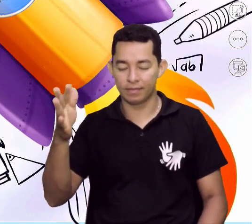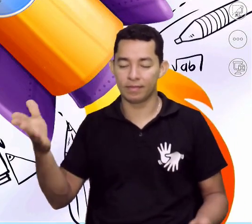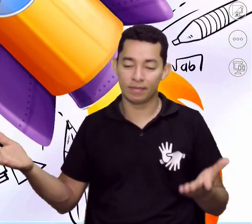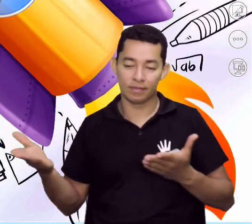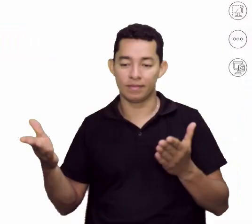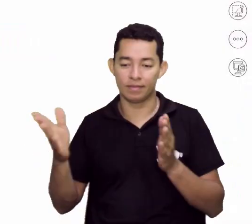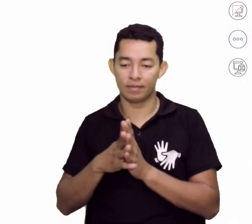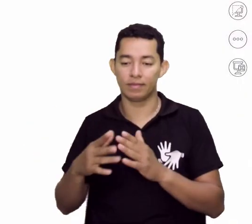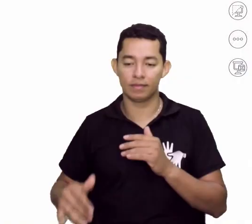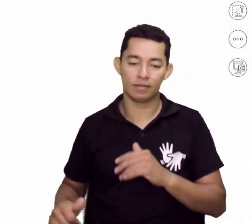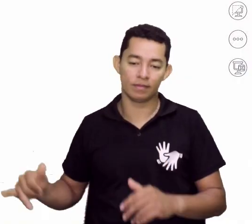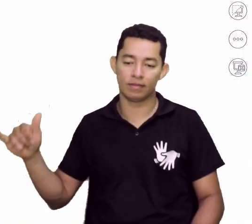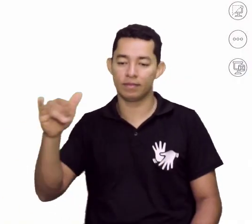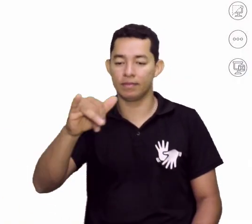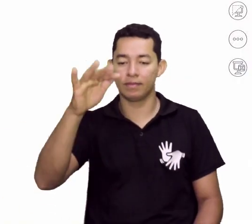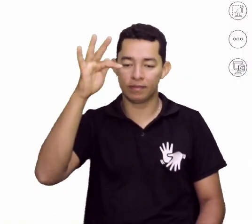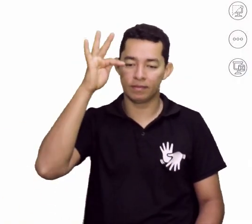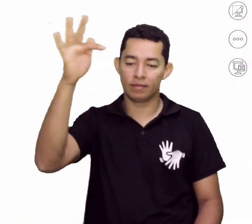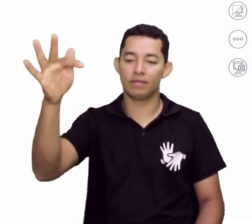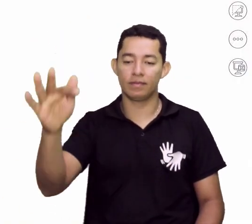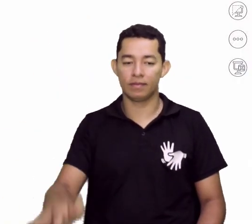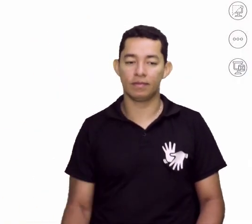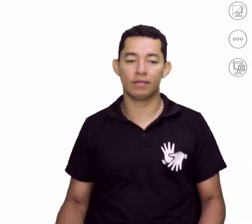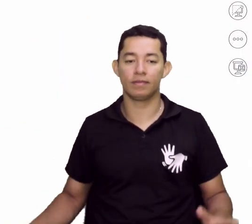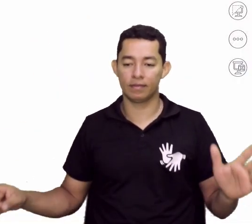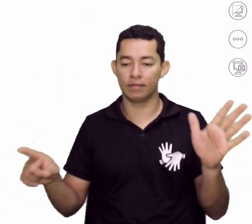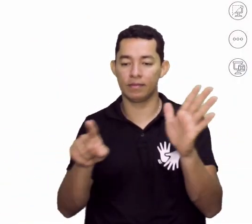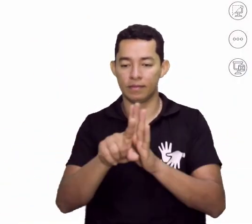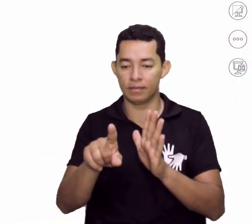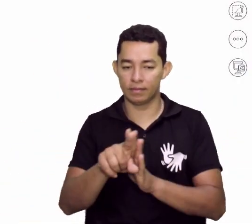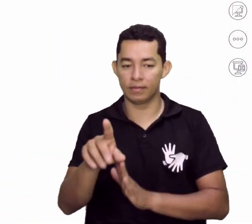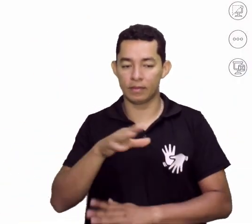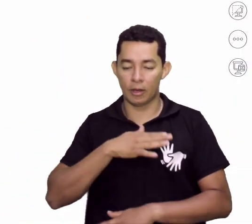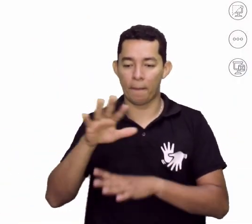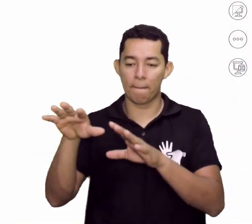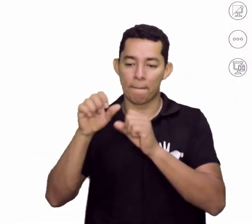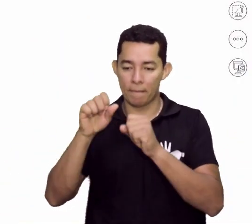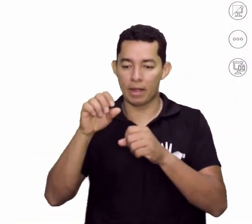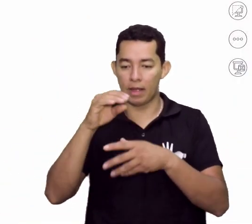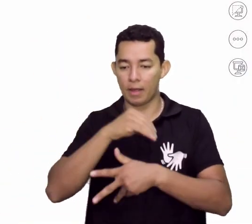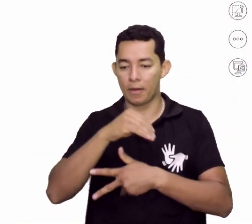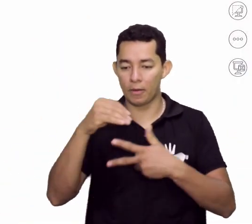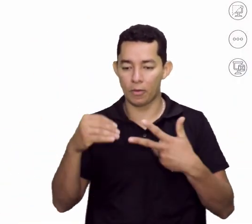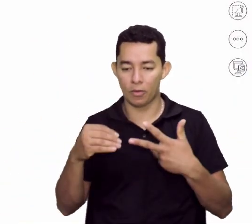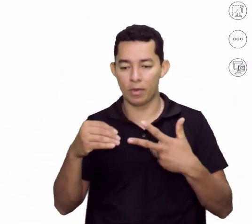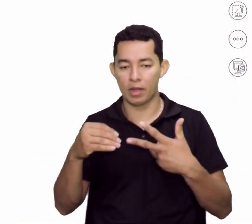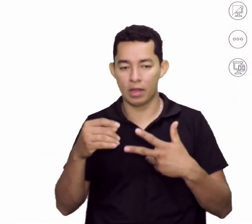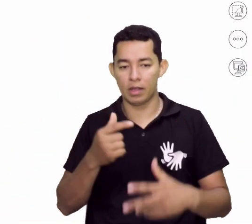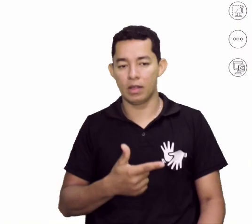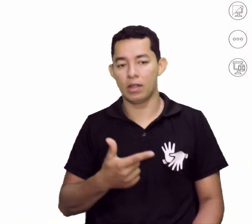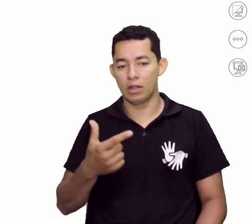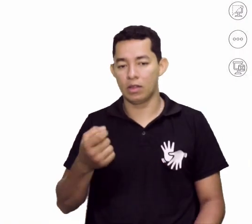Então vamos aqui com a nossa questão número 1, uma questão que eu pesquei lá do Enem de